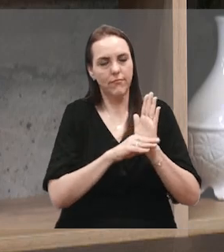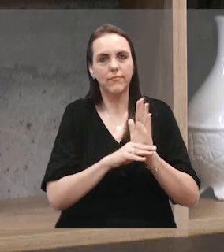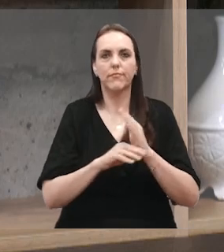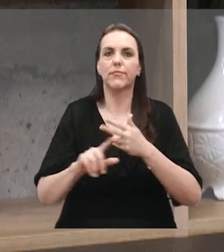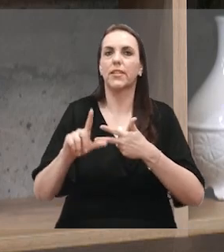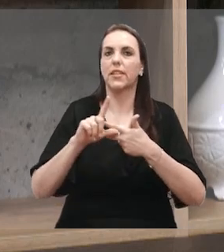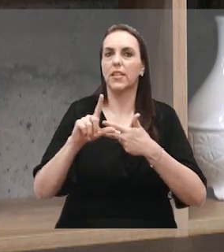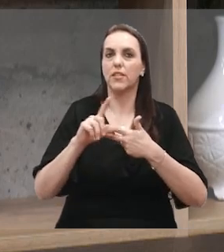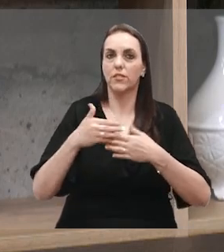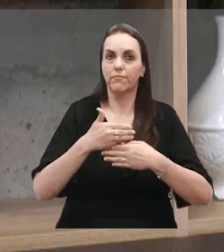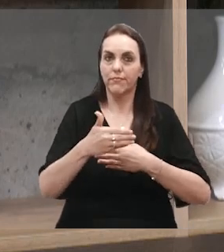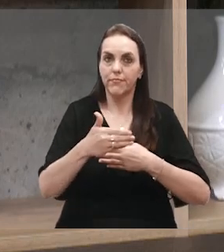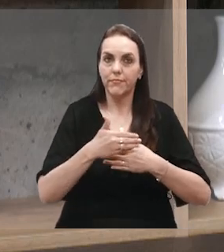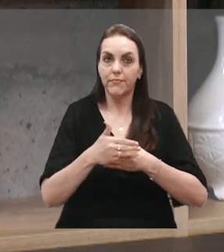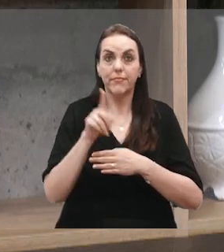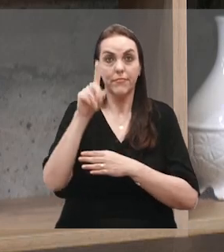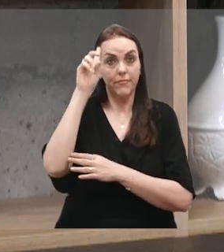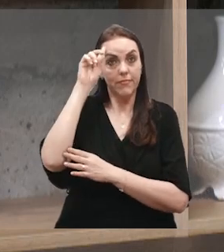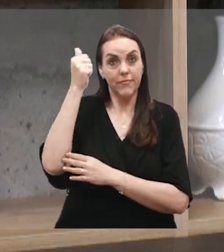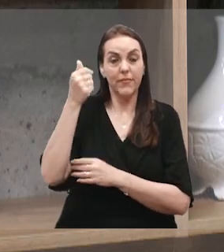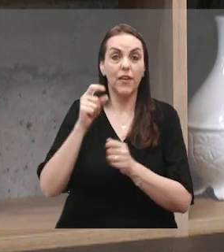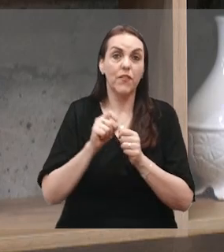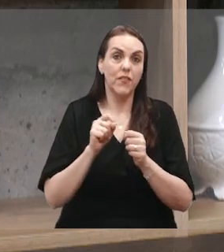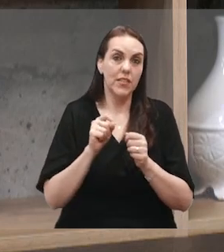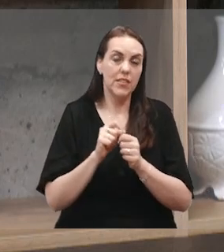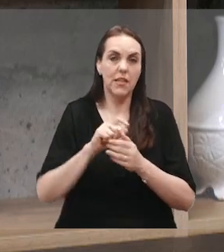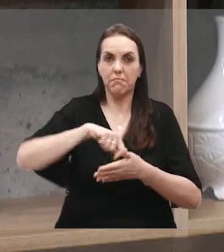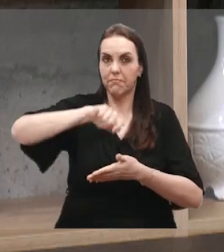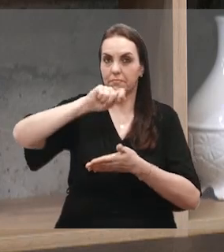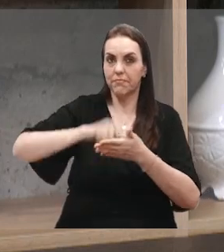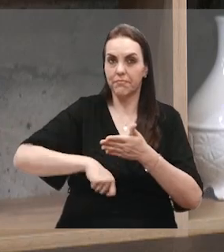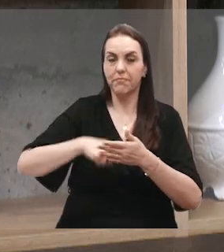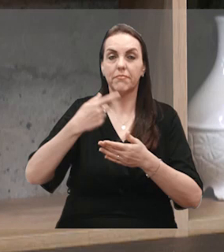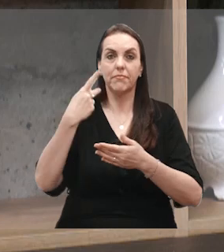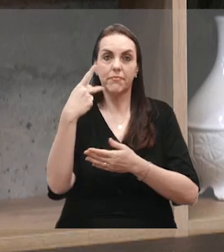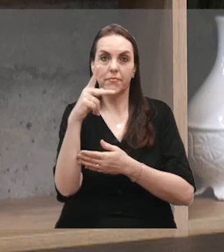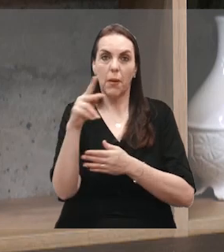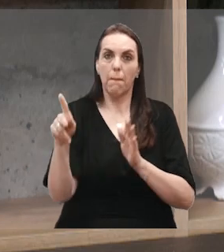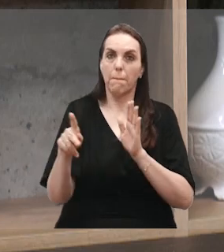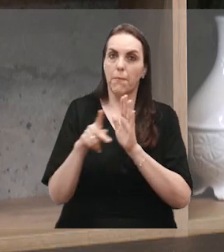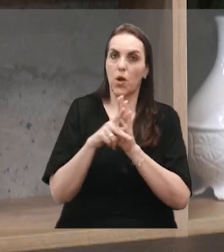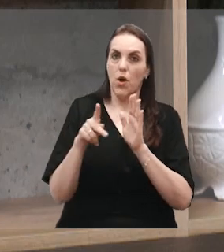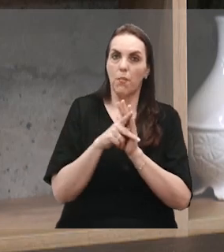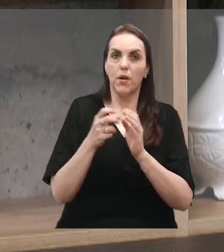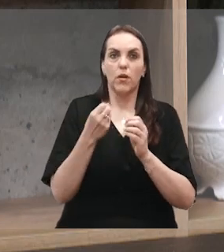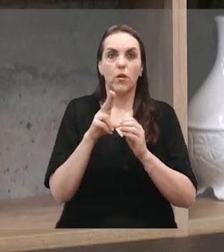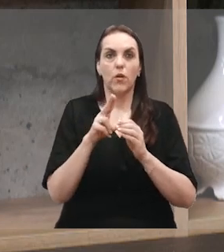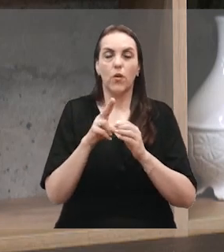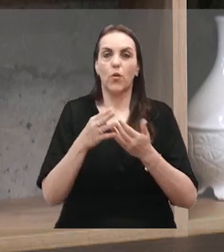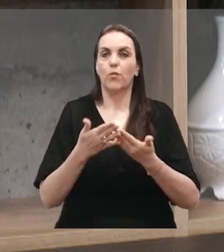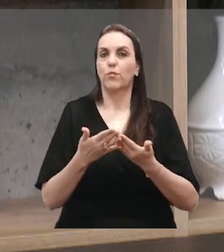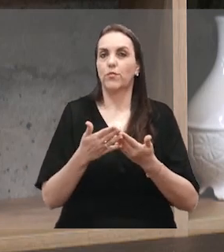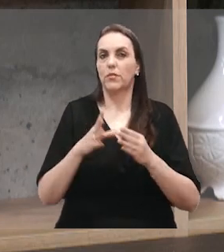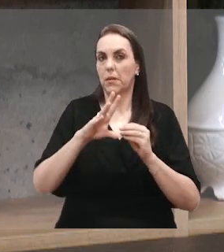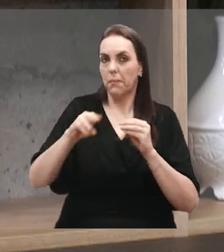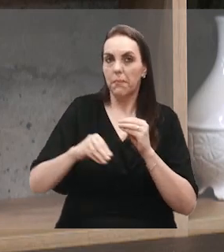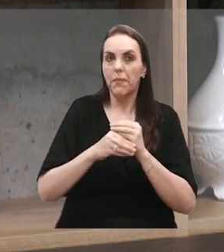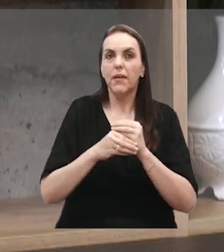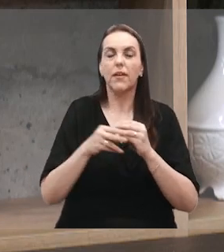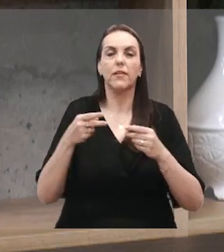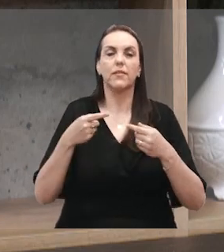que a senhora pretende ou trazer por autoria própria ou atuar daqui a pouco com emendas, em parceria com o